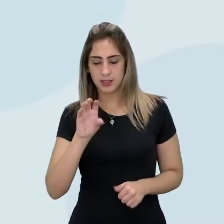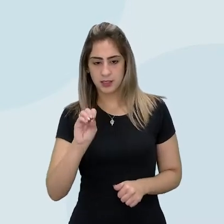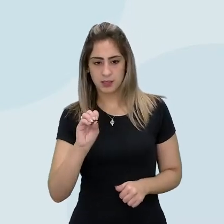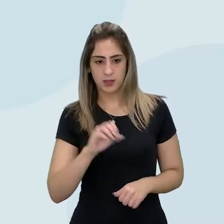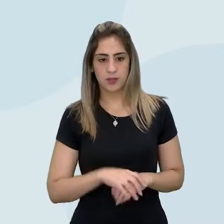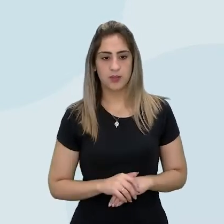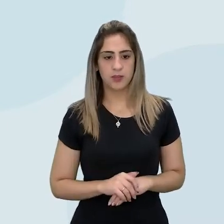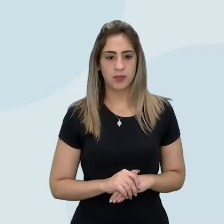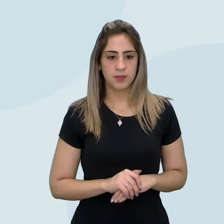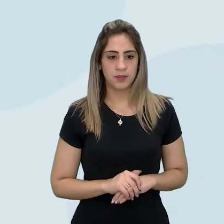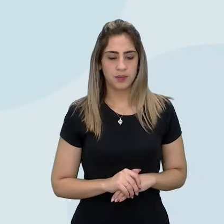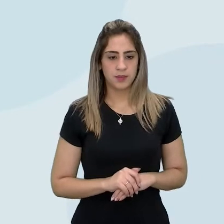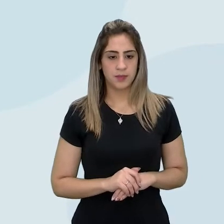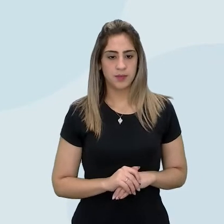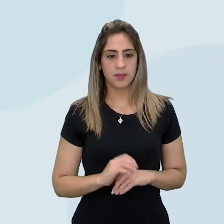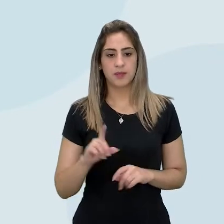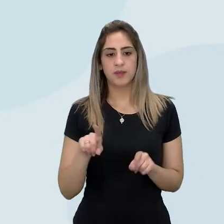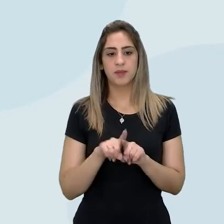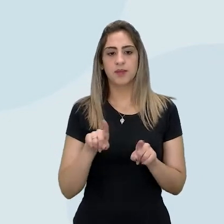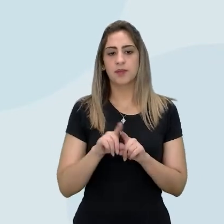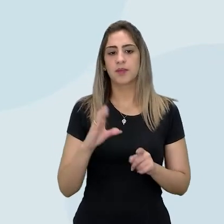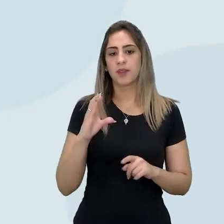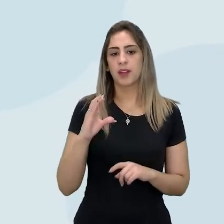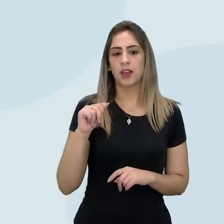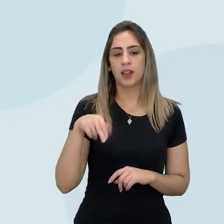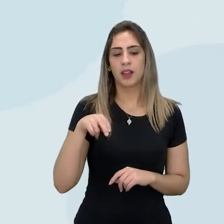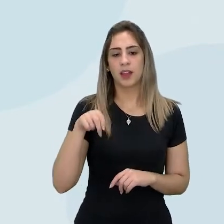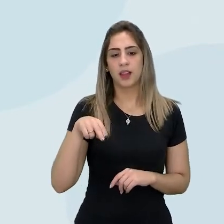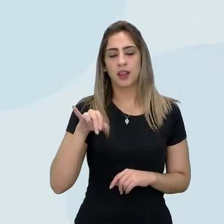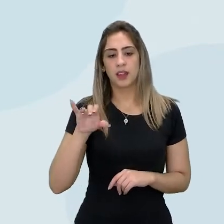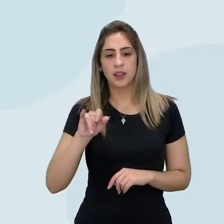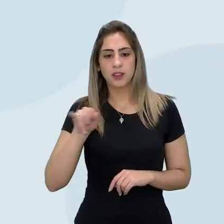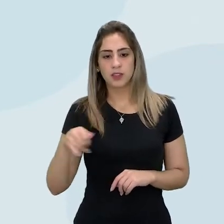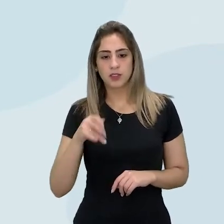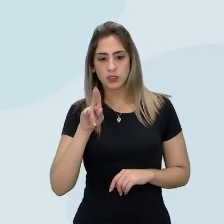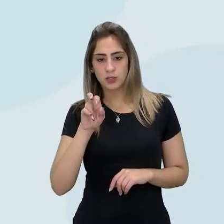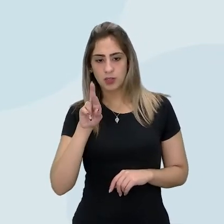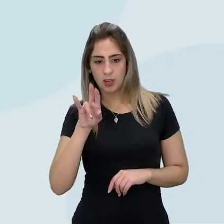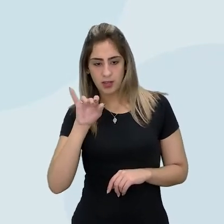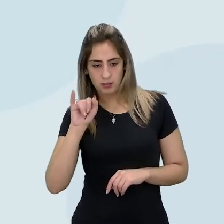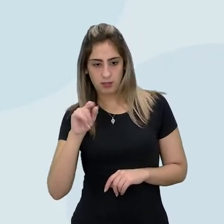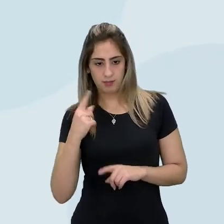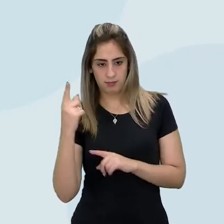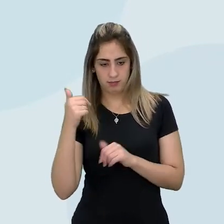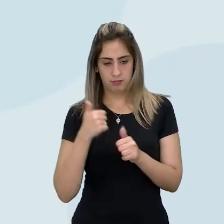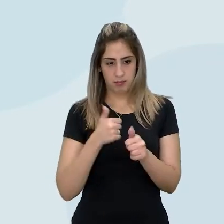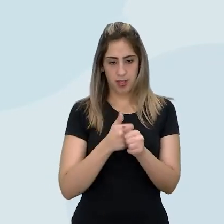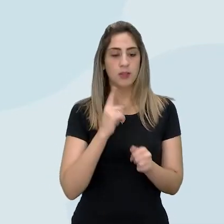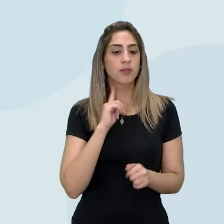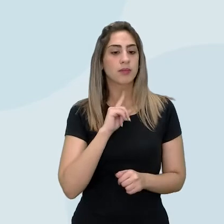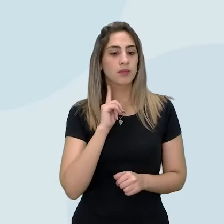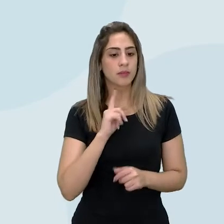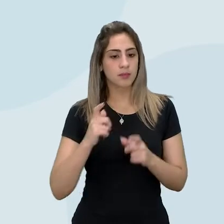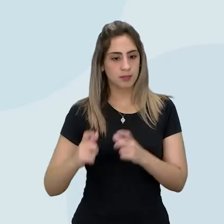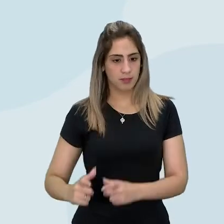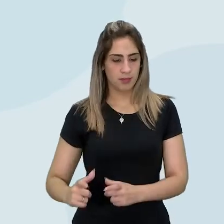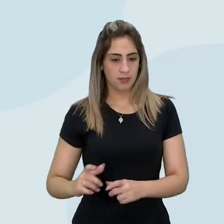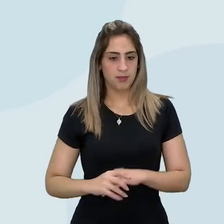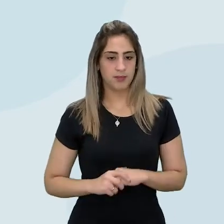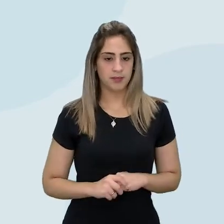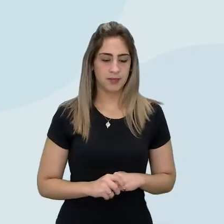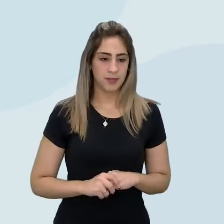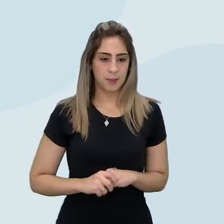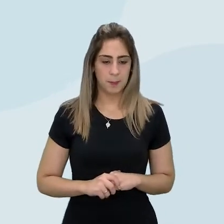encontrados no sedimento de cananéia. Já no sedimento de Jureia, não conseguiu se detectar,